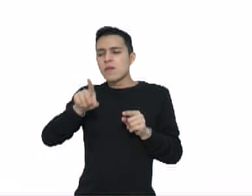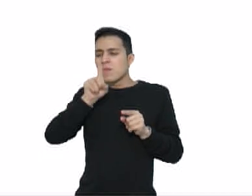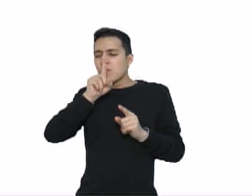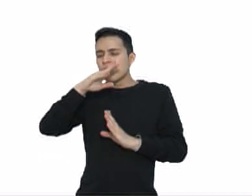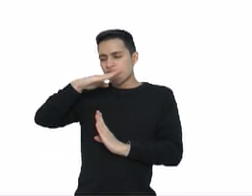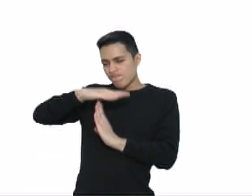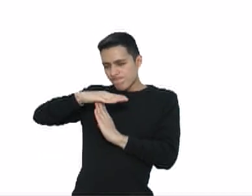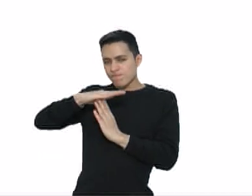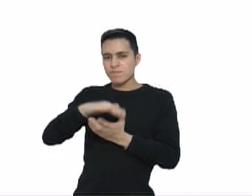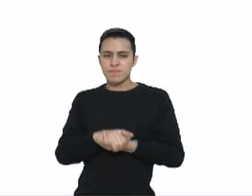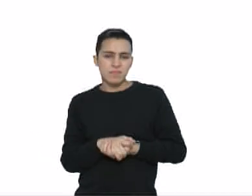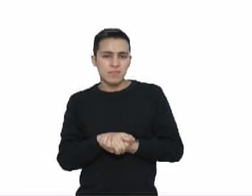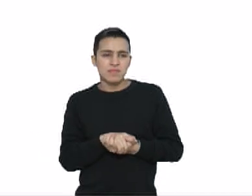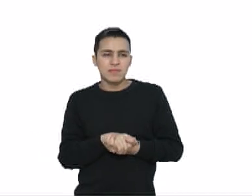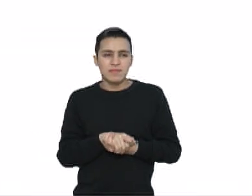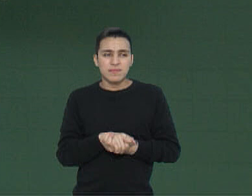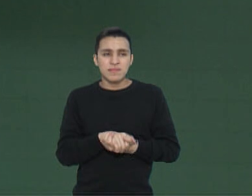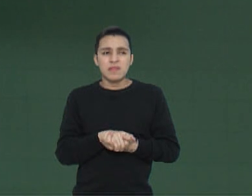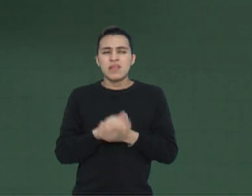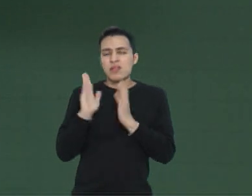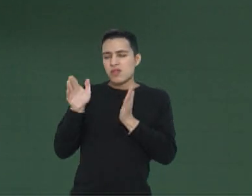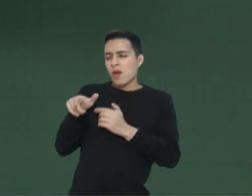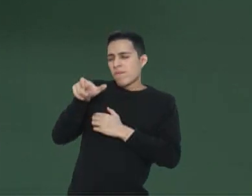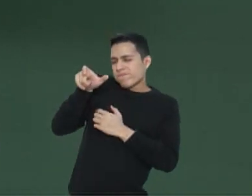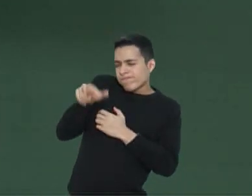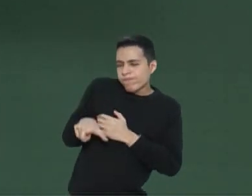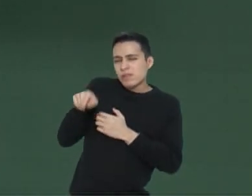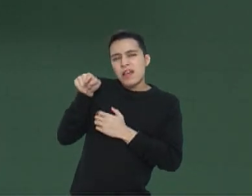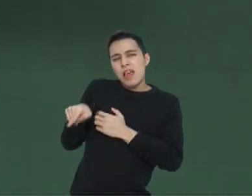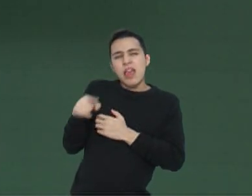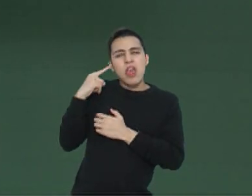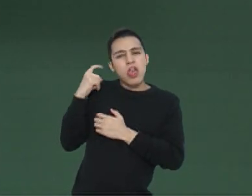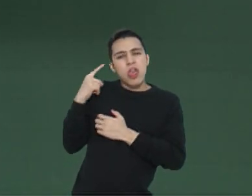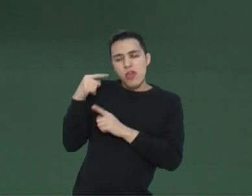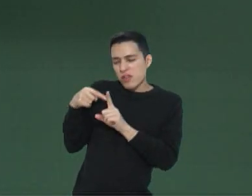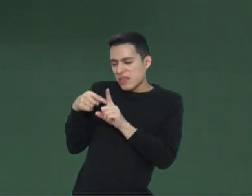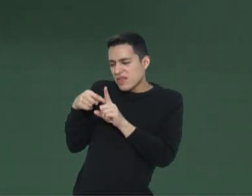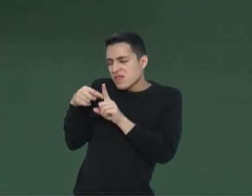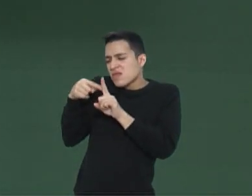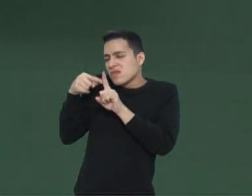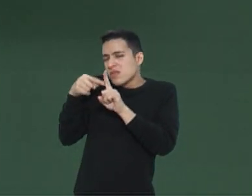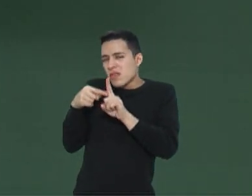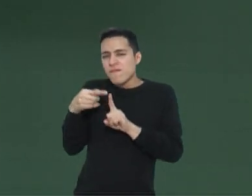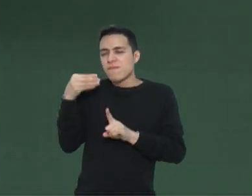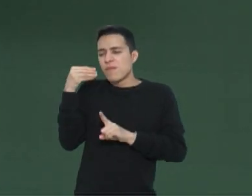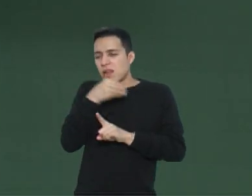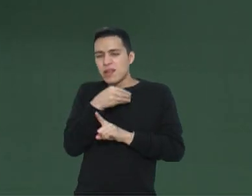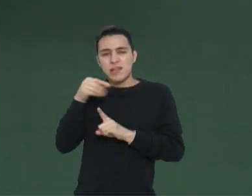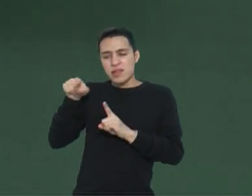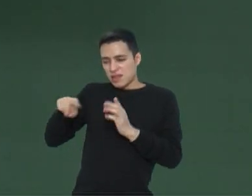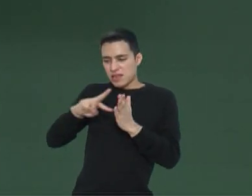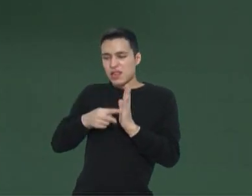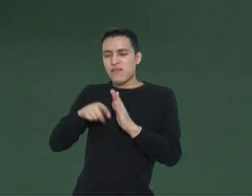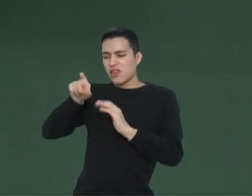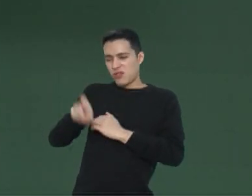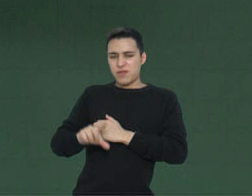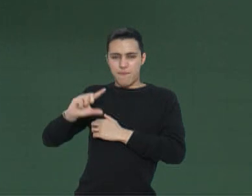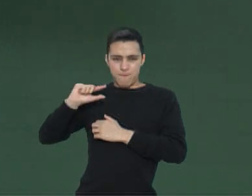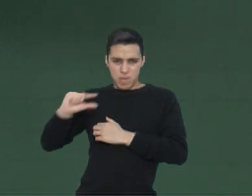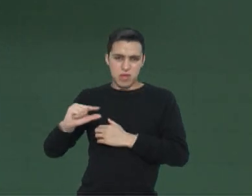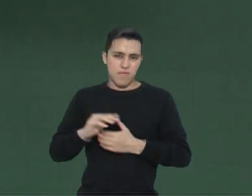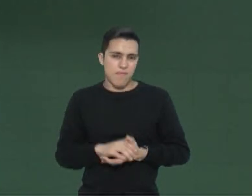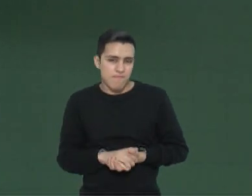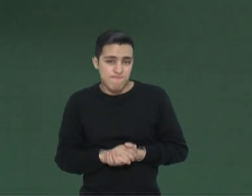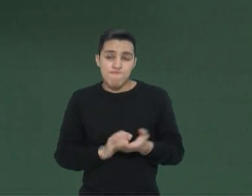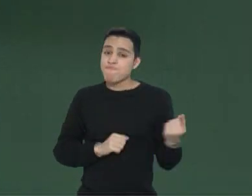silêncio. E aqui nós já temos o som em intensidade menor, que é o X menor.